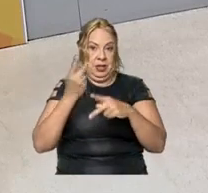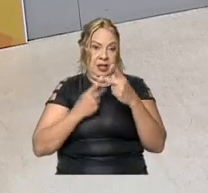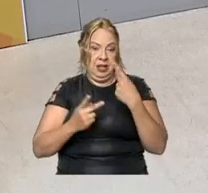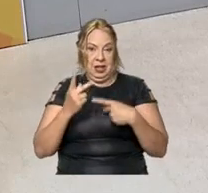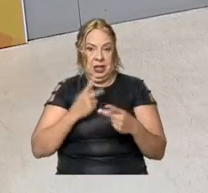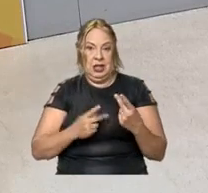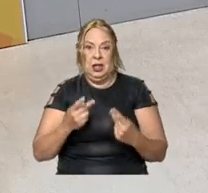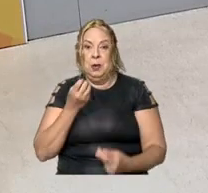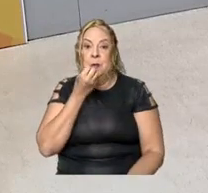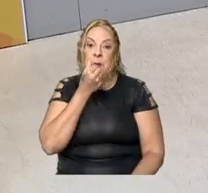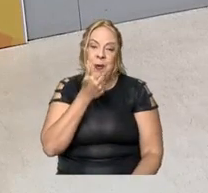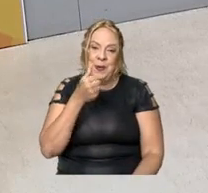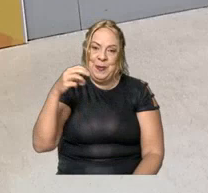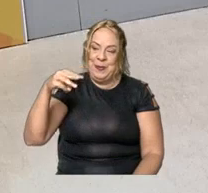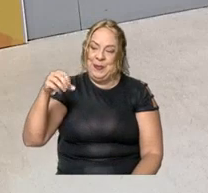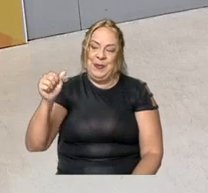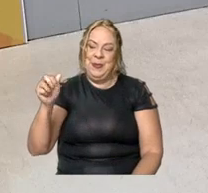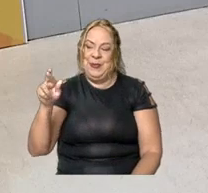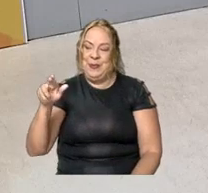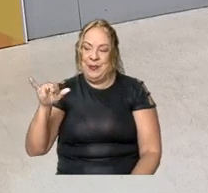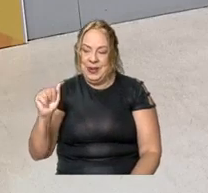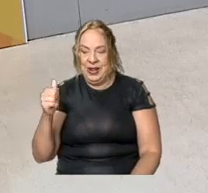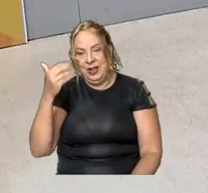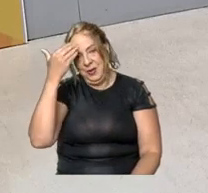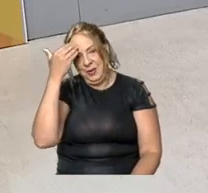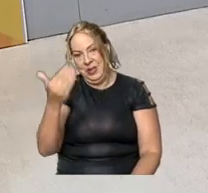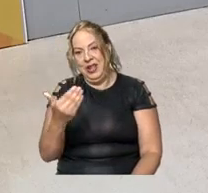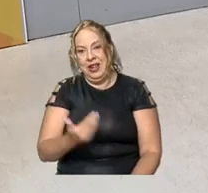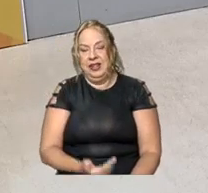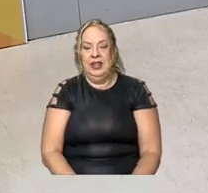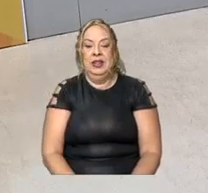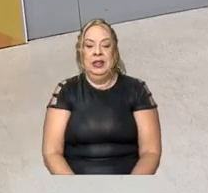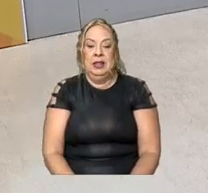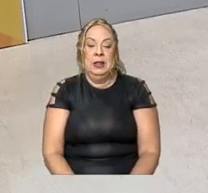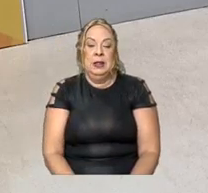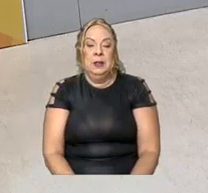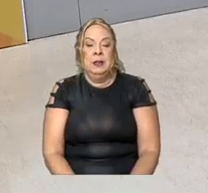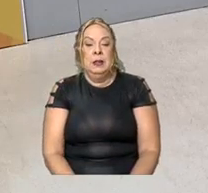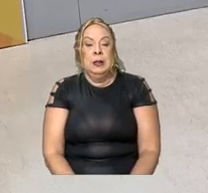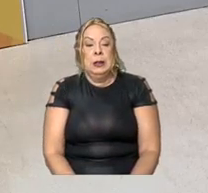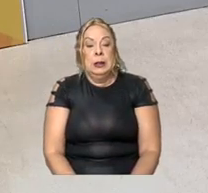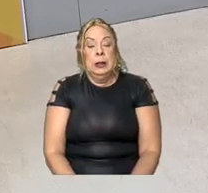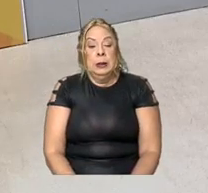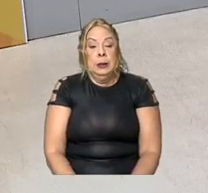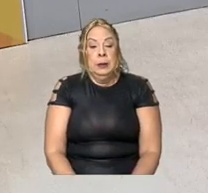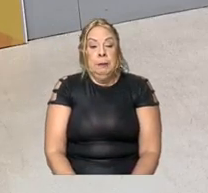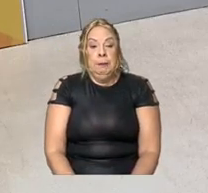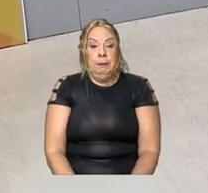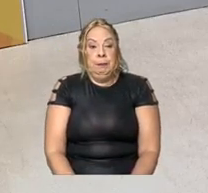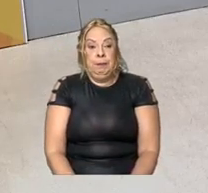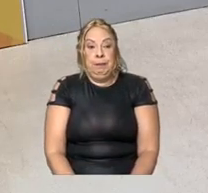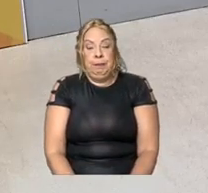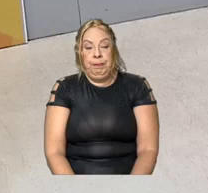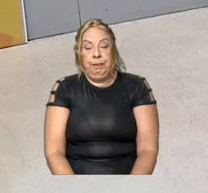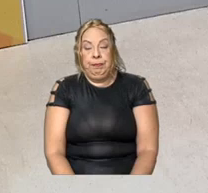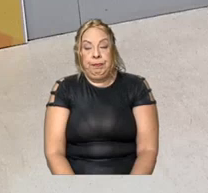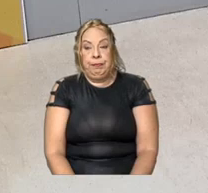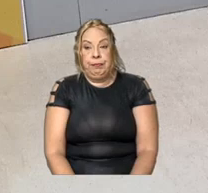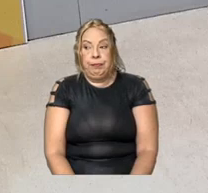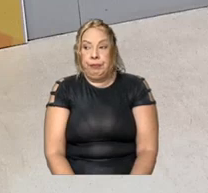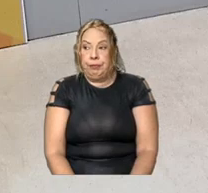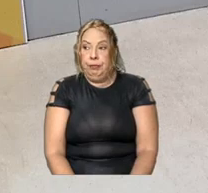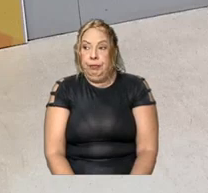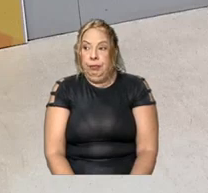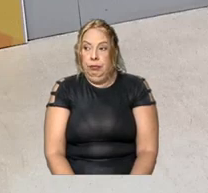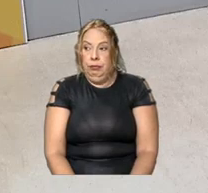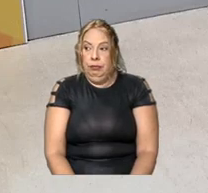Bom demais. Ai, Maria. Obrigada. Muito bom, muito bom. Olha aí, muito